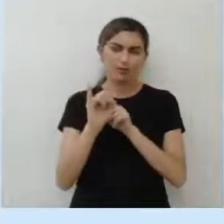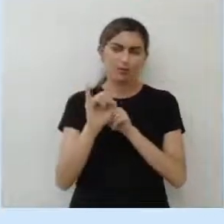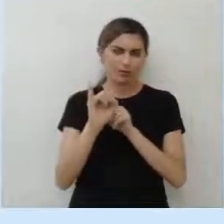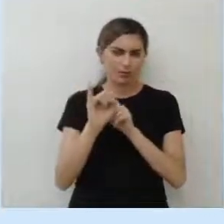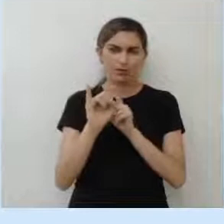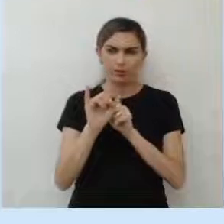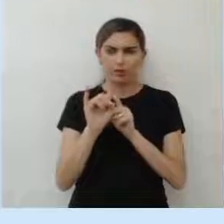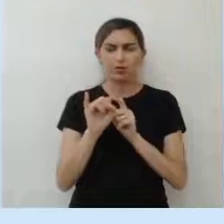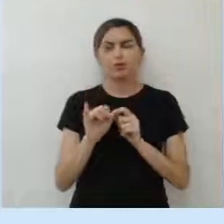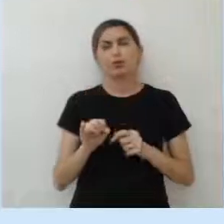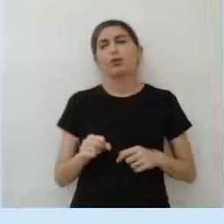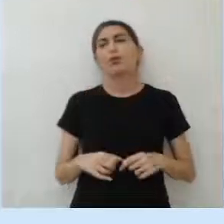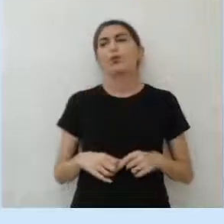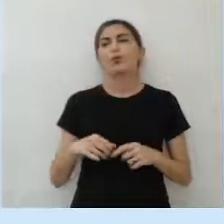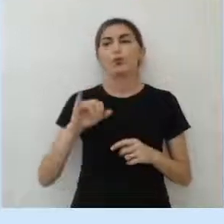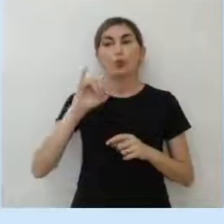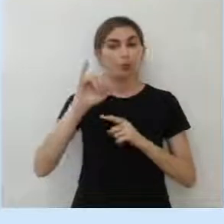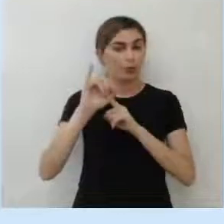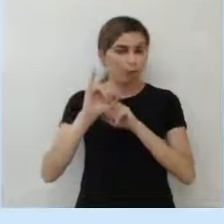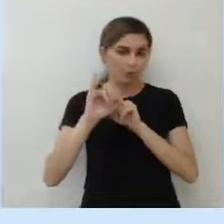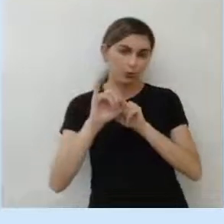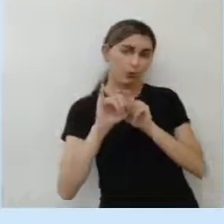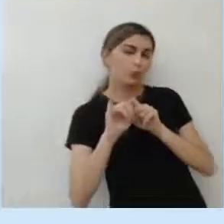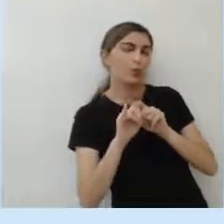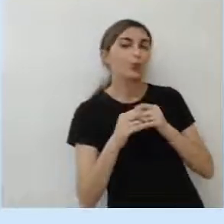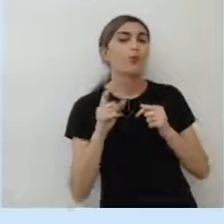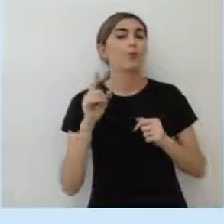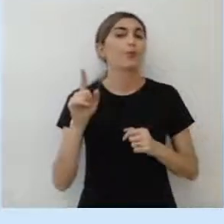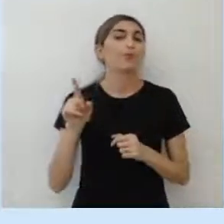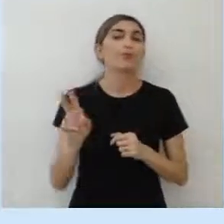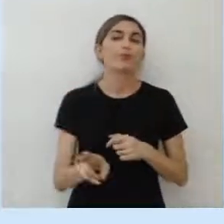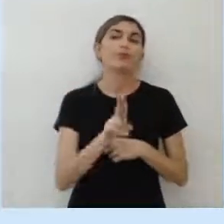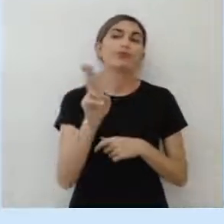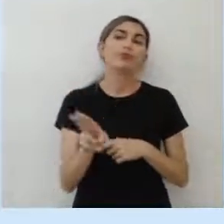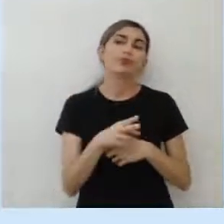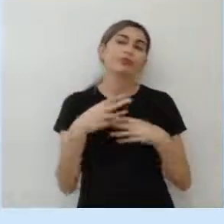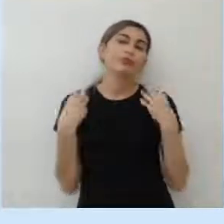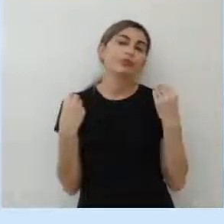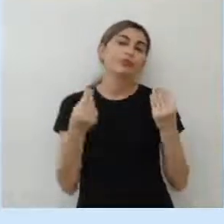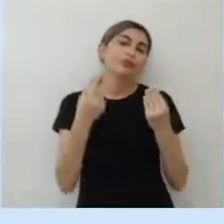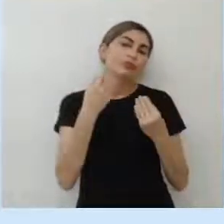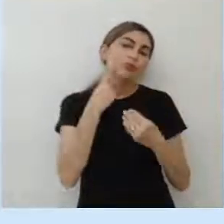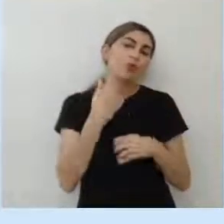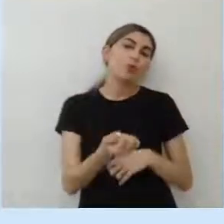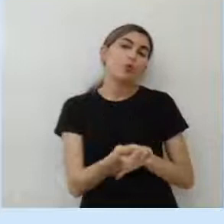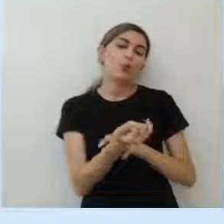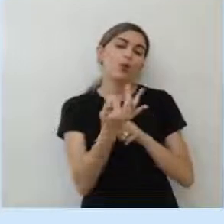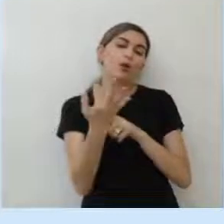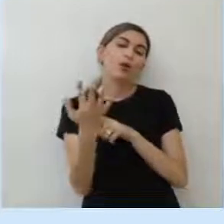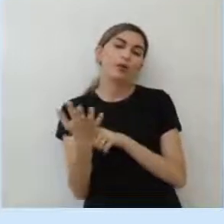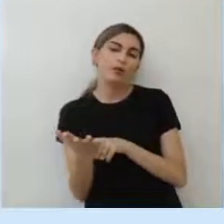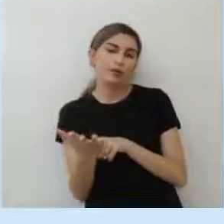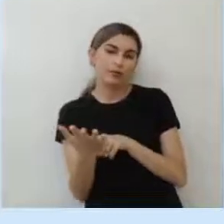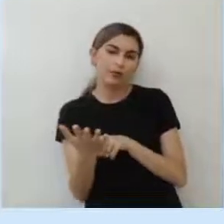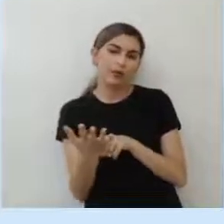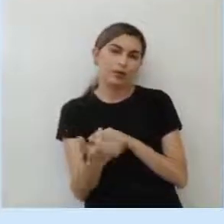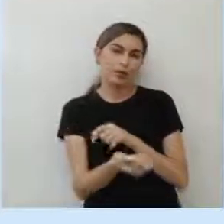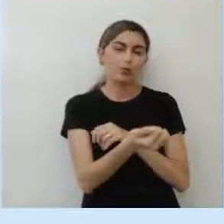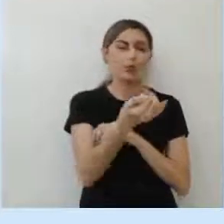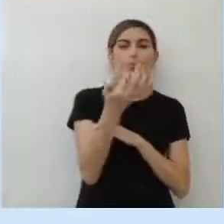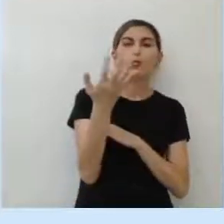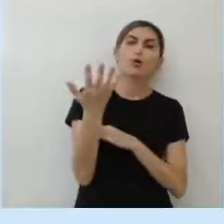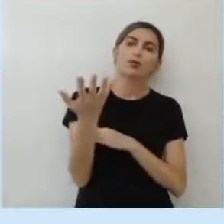estou destacando bem o sonzinho do i, né? Ele é usado para dar uma ideia de quantidade,